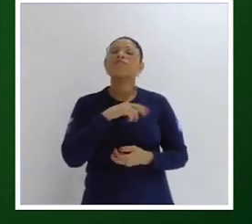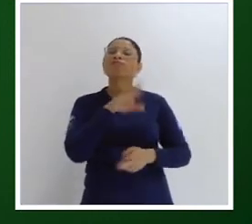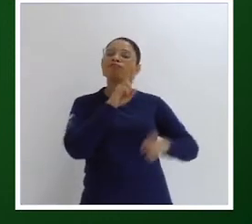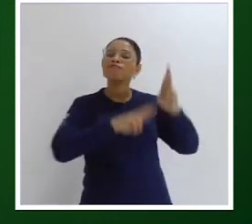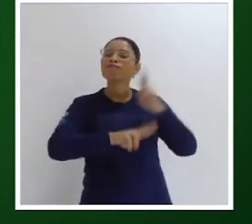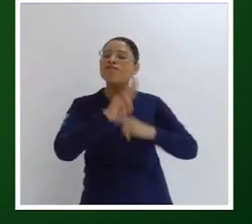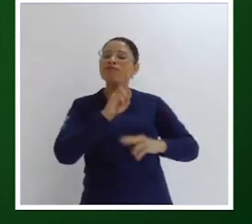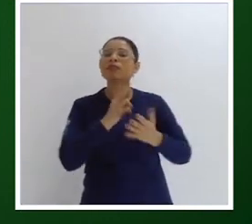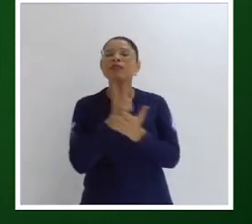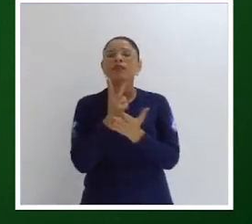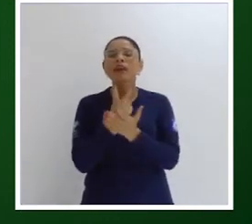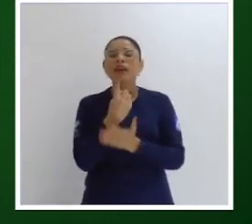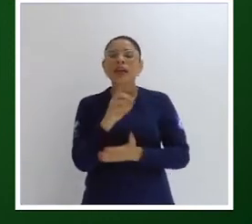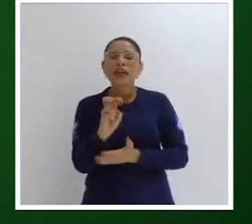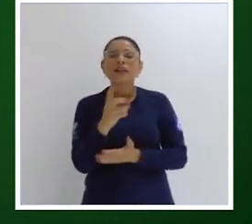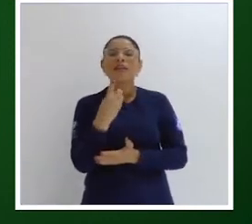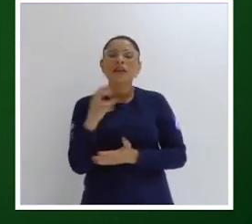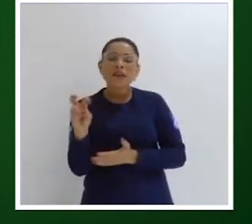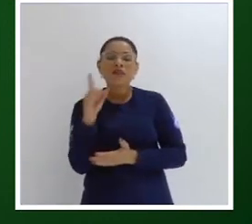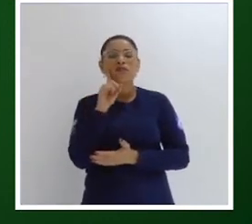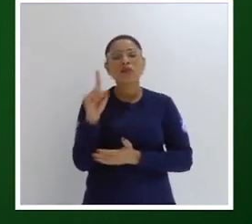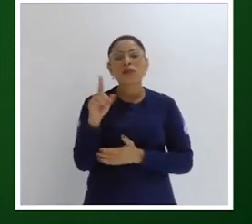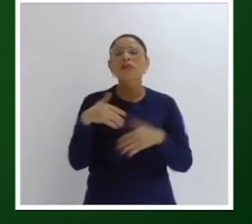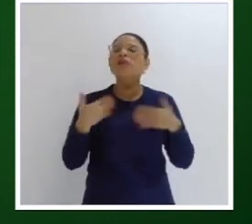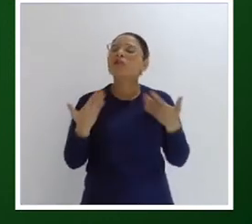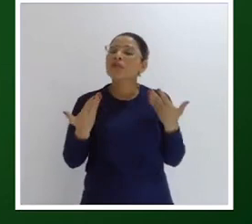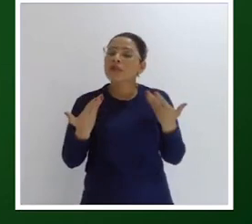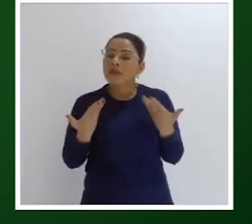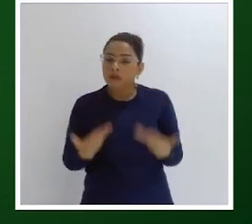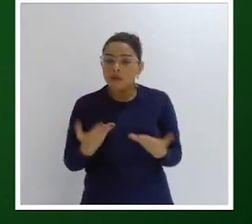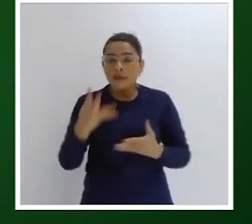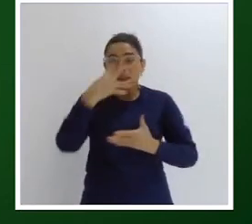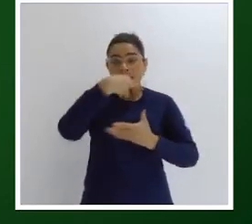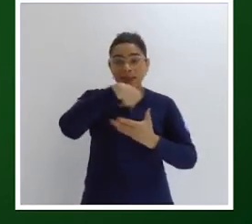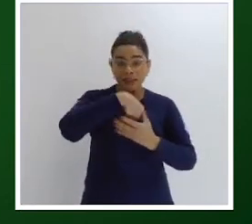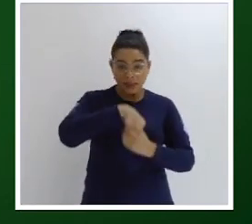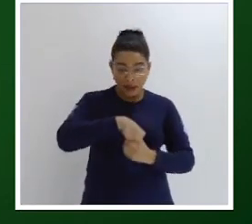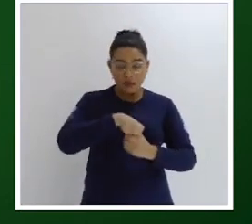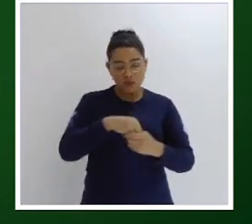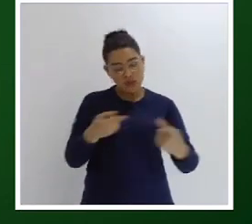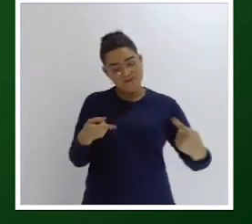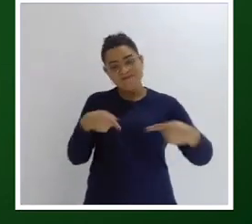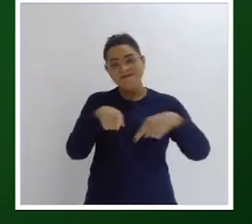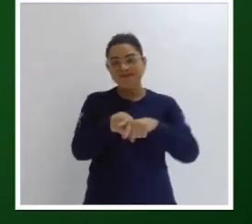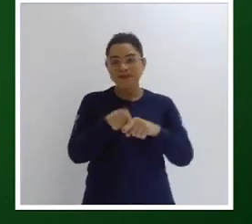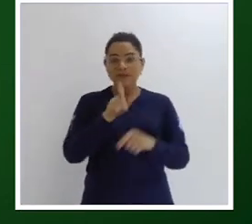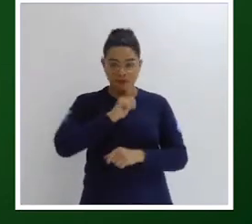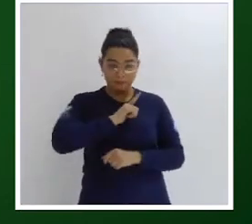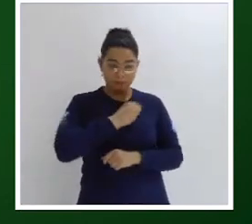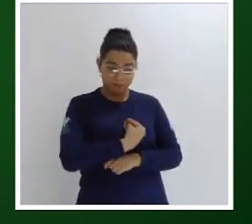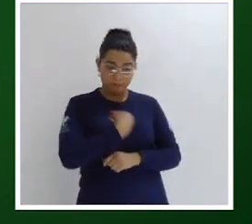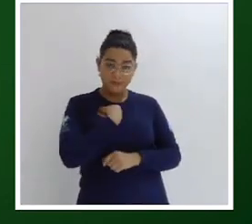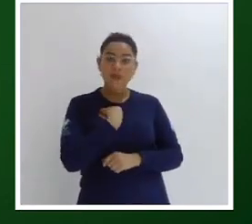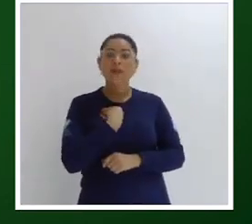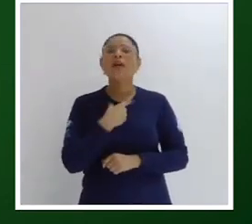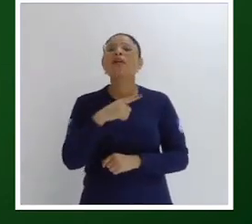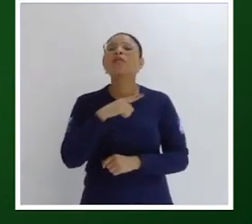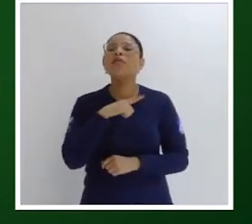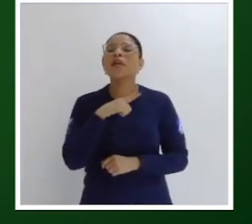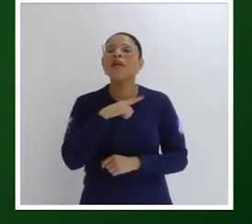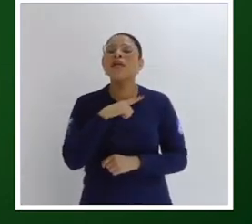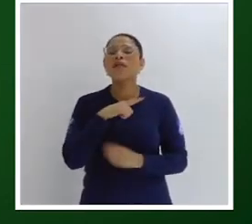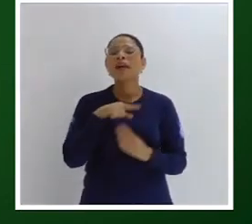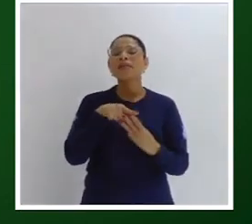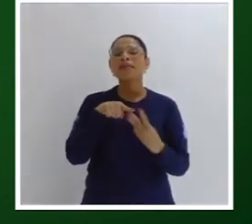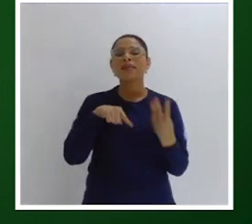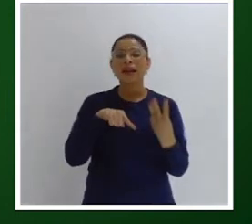quinzena dentro desta desta parceria nós tivemos três